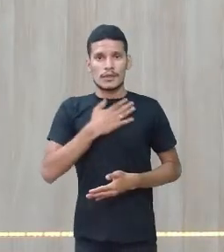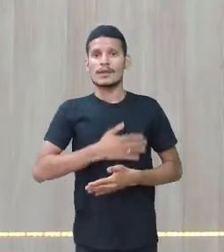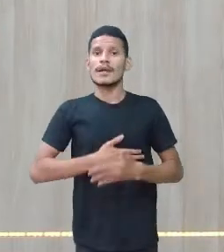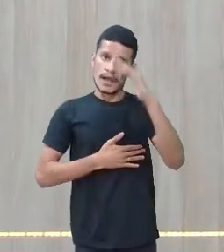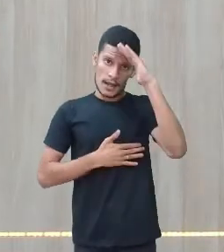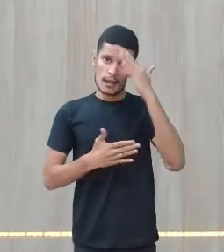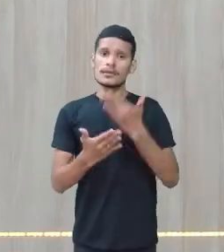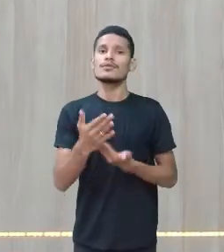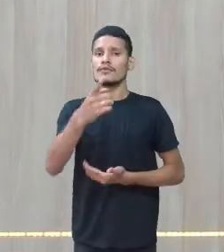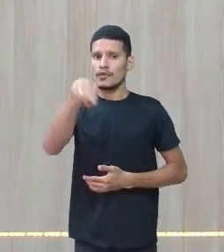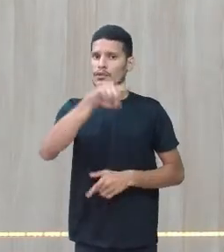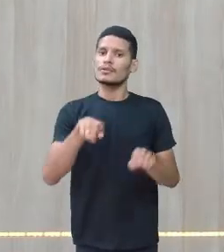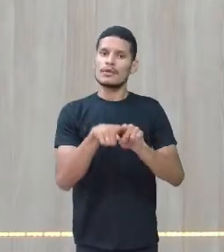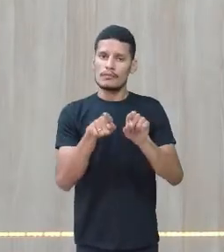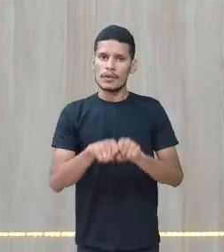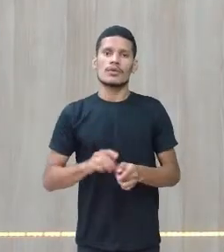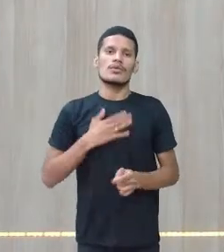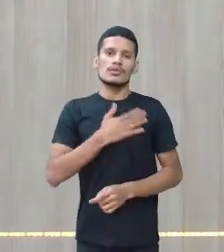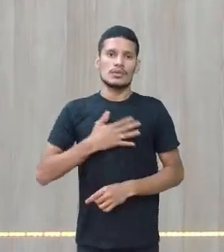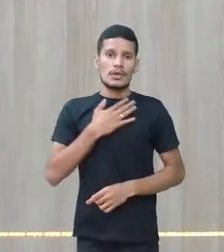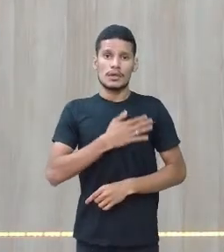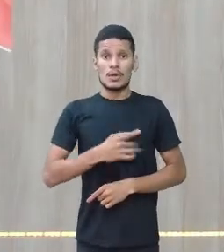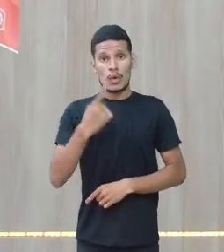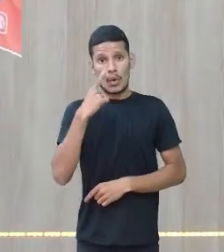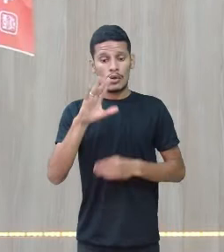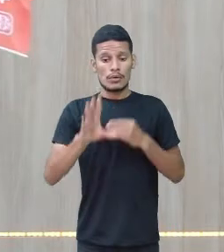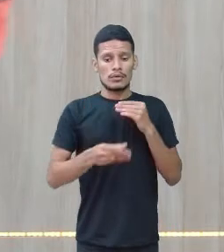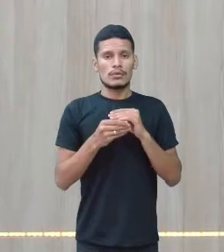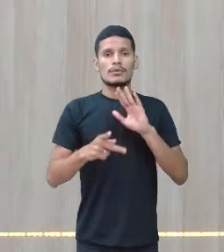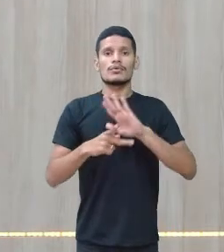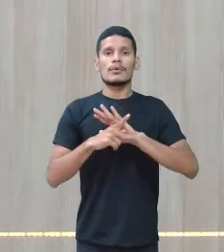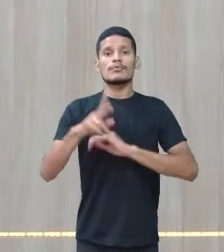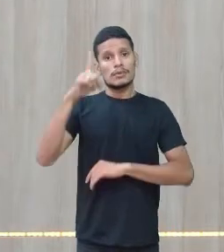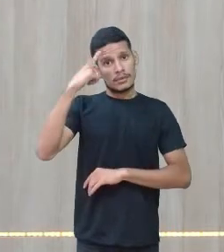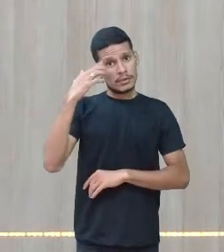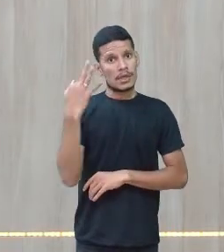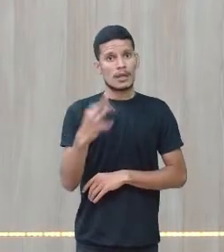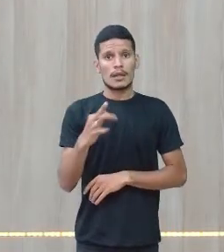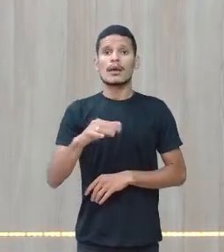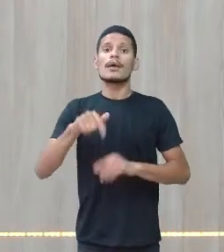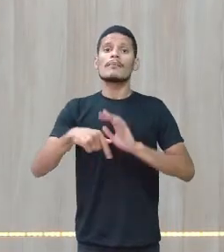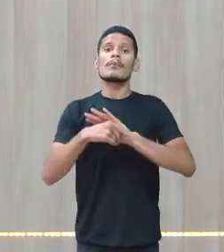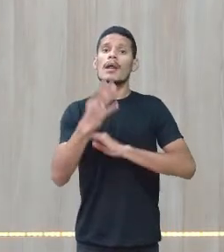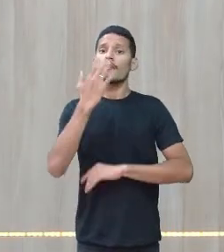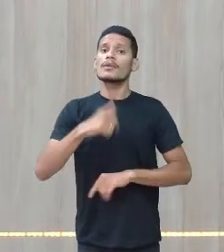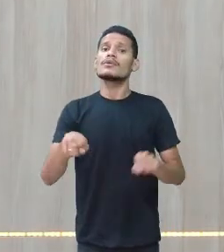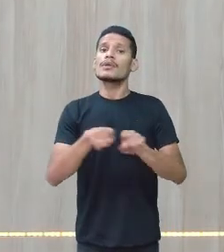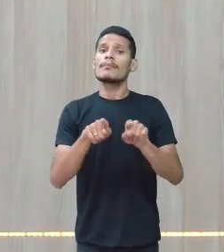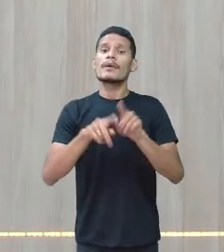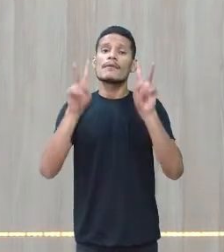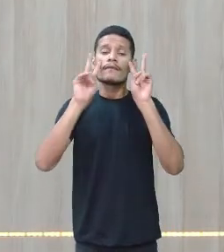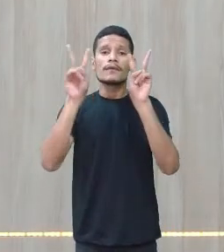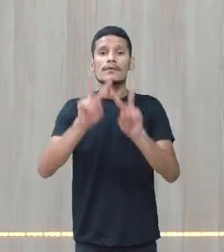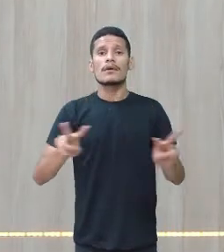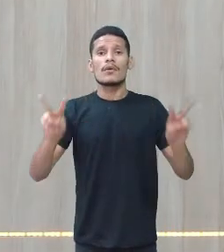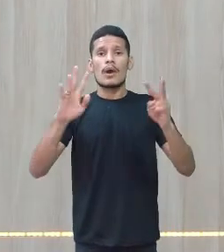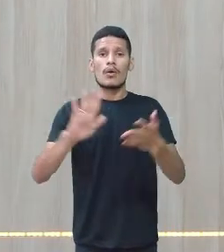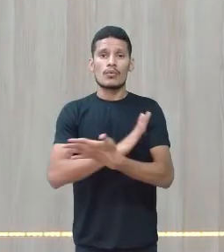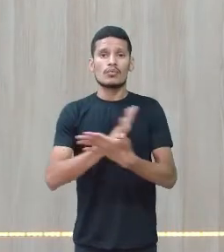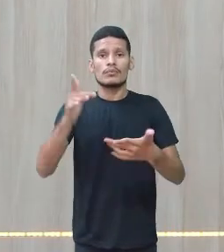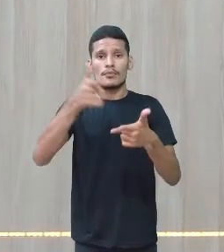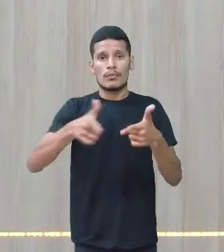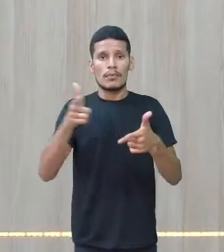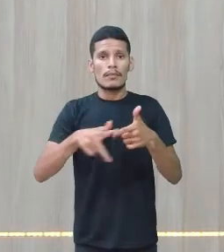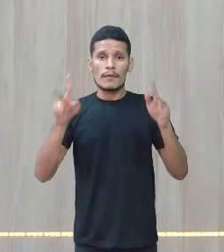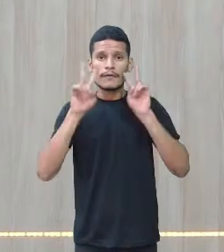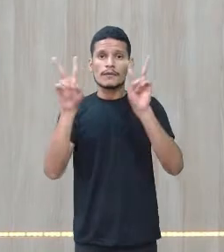vocês também gostaram, pessoal. Aí é um complementozinho na enxaqueca, Cláudia, além de alimentos, né? A questão aí da visão. Alguns probleminhas de